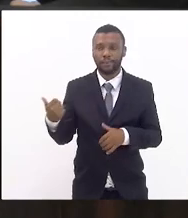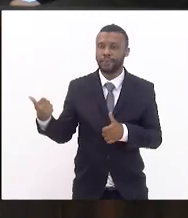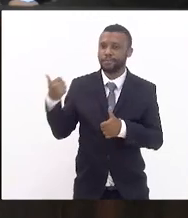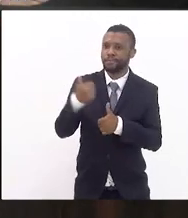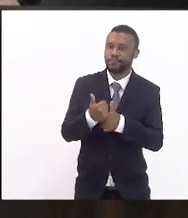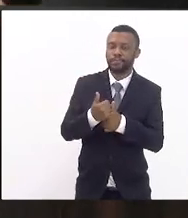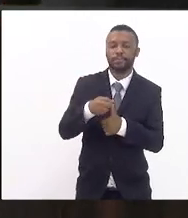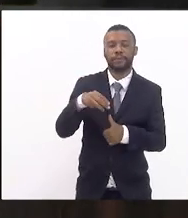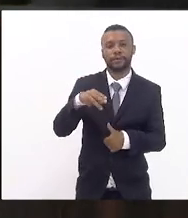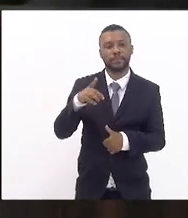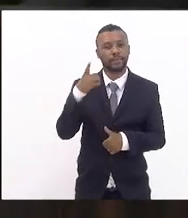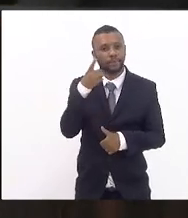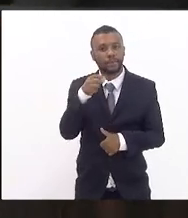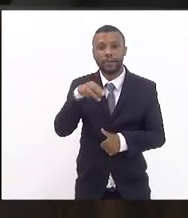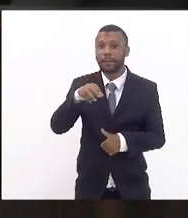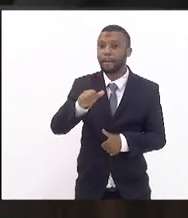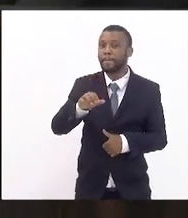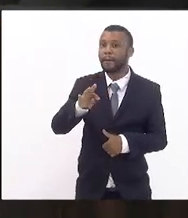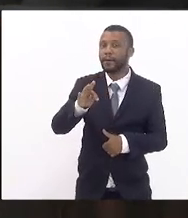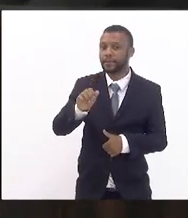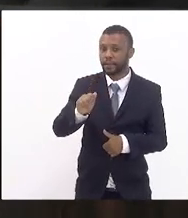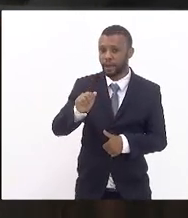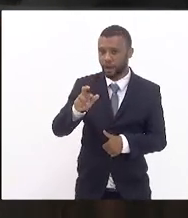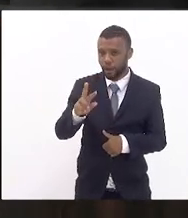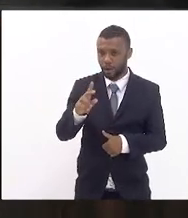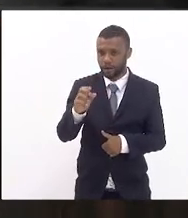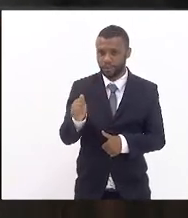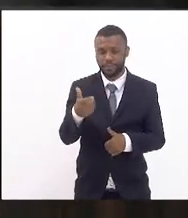Rocha. Desde já agradeço.